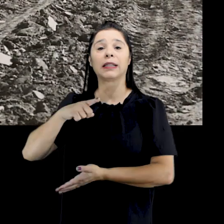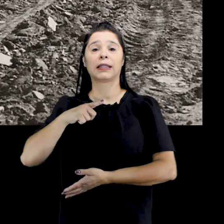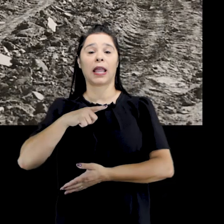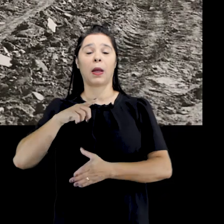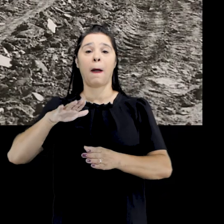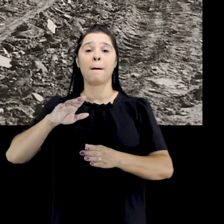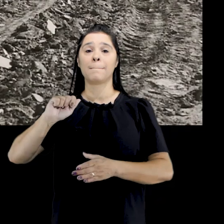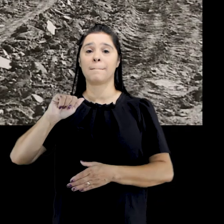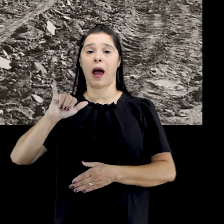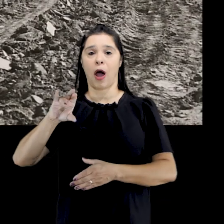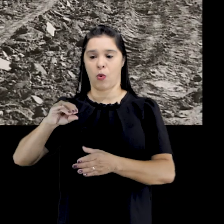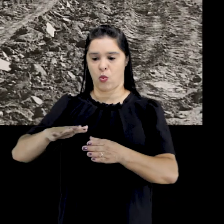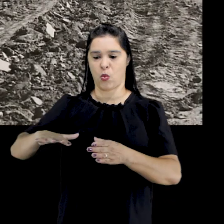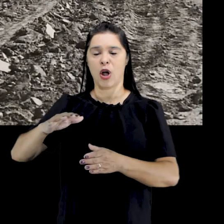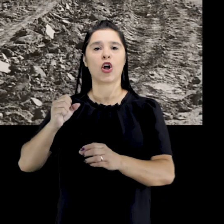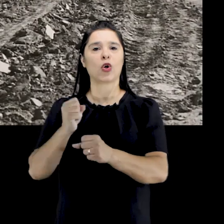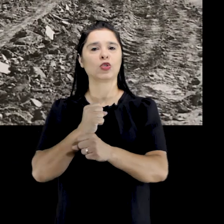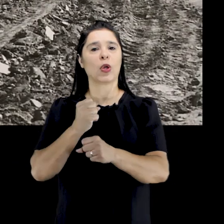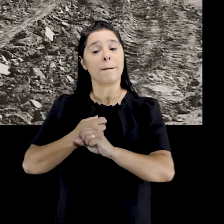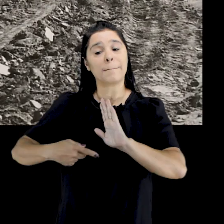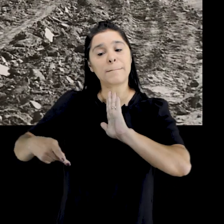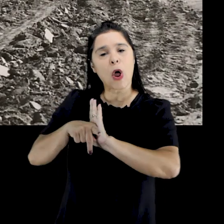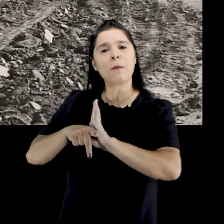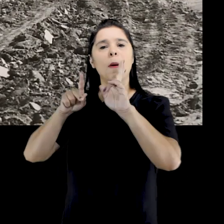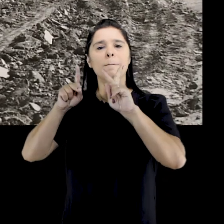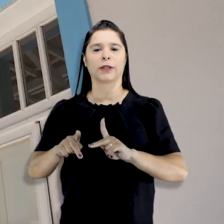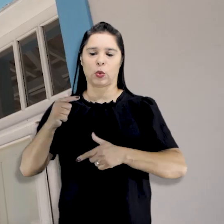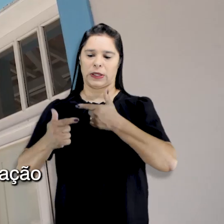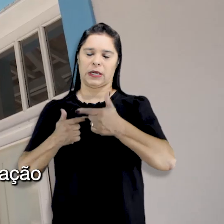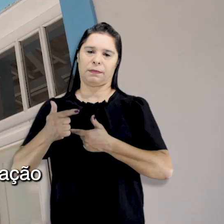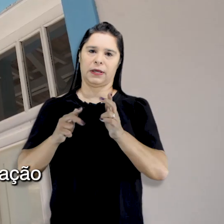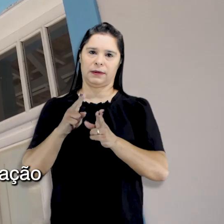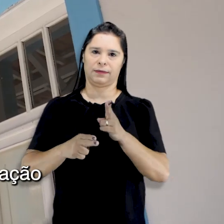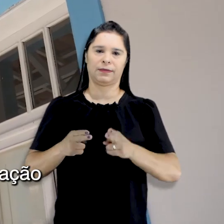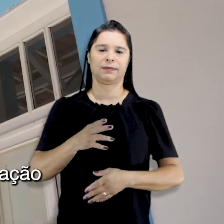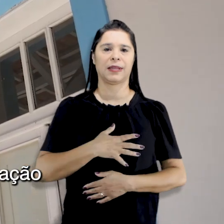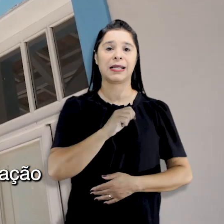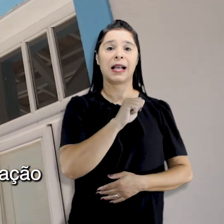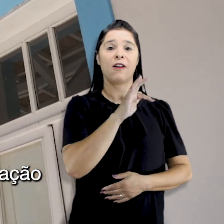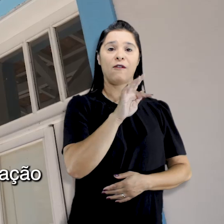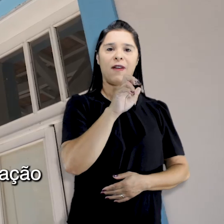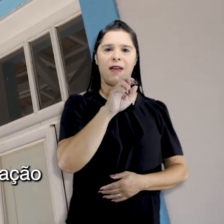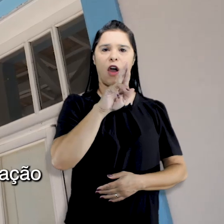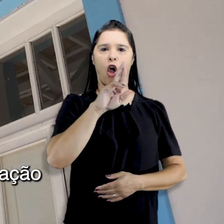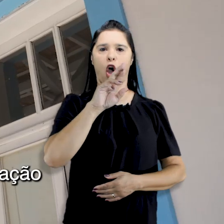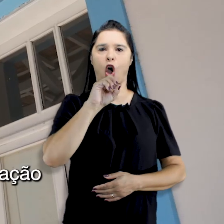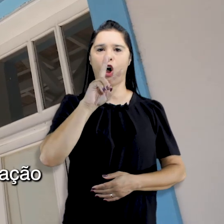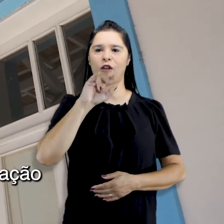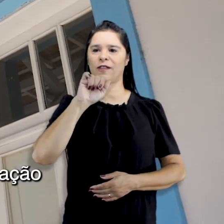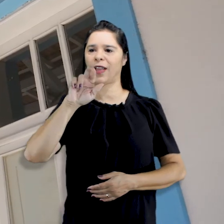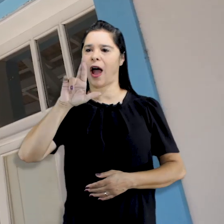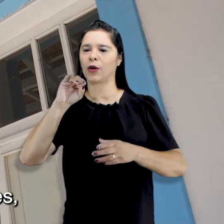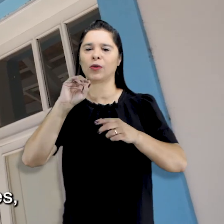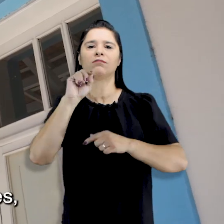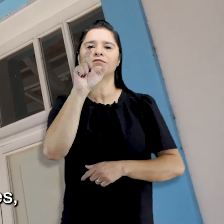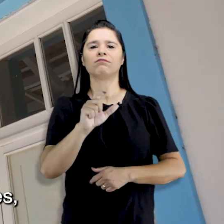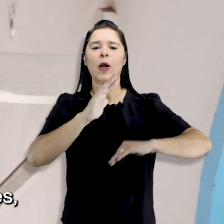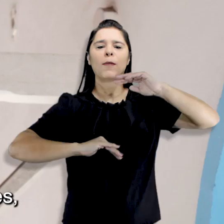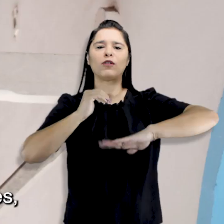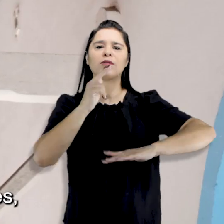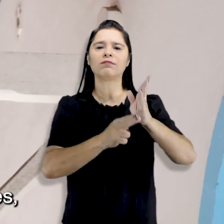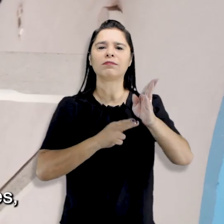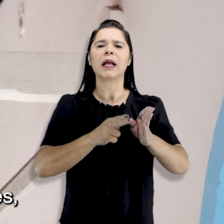era construído para os ferroviários aqui, né? Ser ferroviário exigia dedicação e compromisso. Afinal